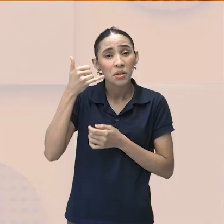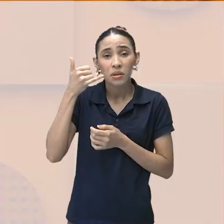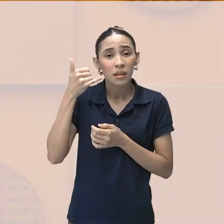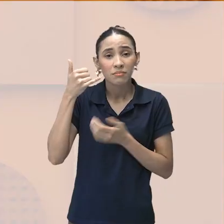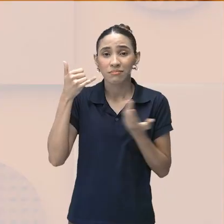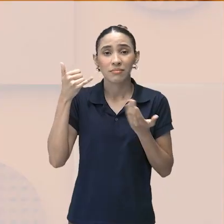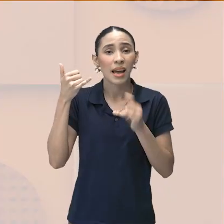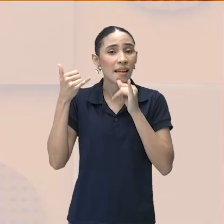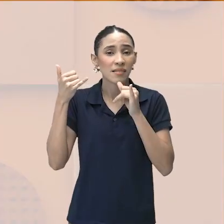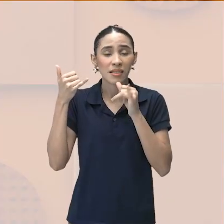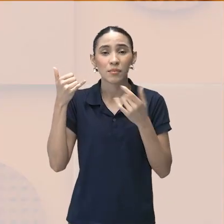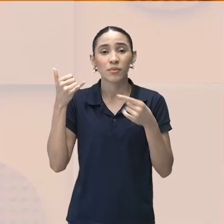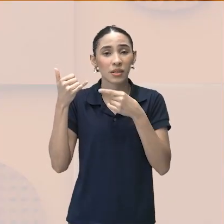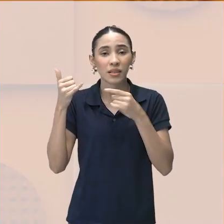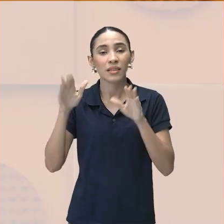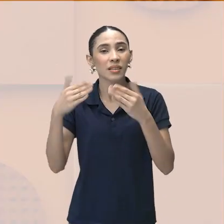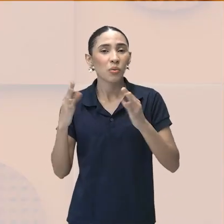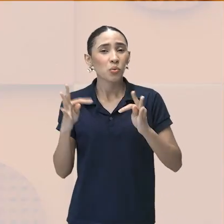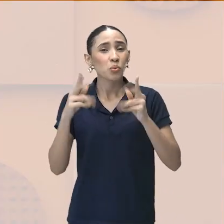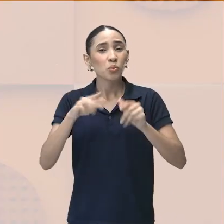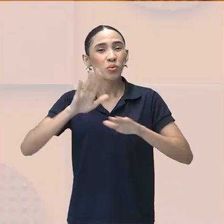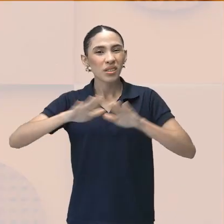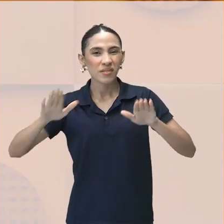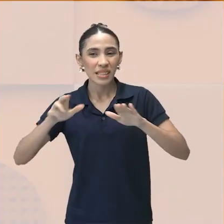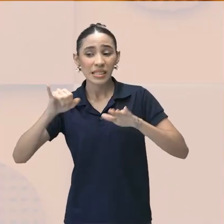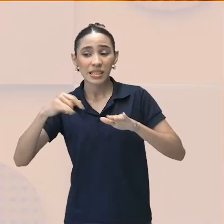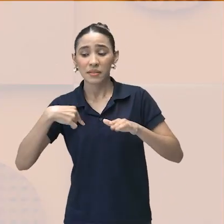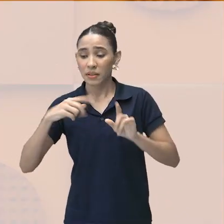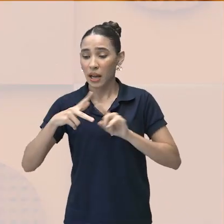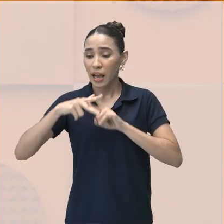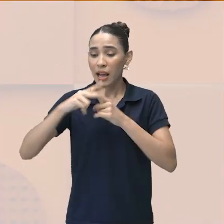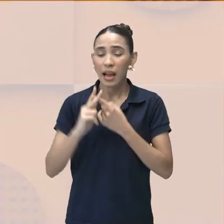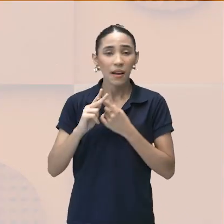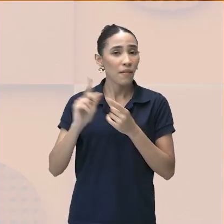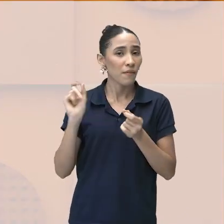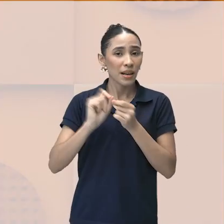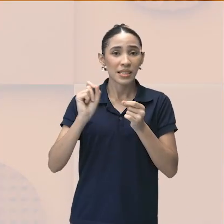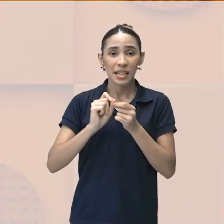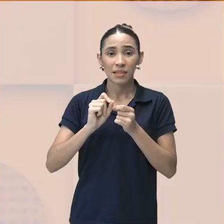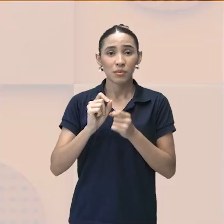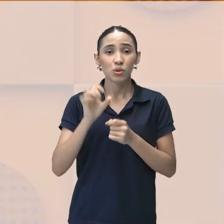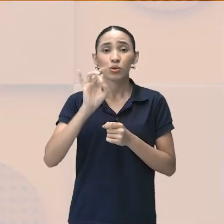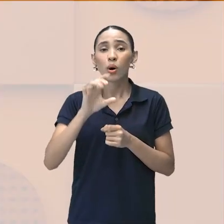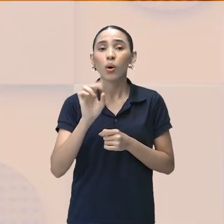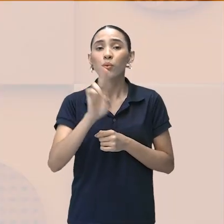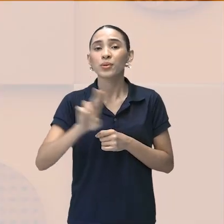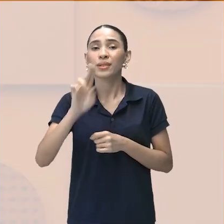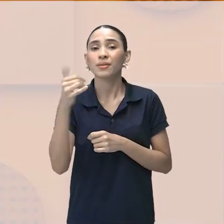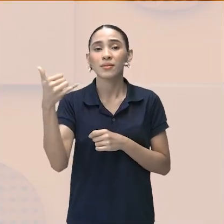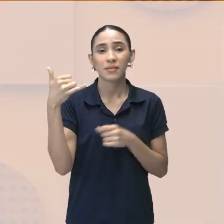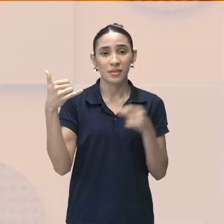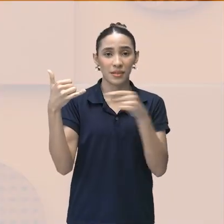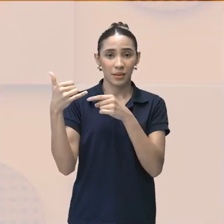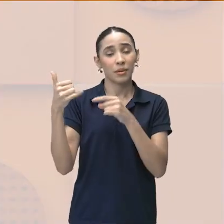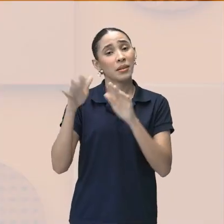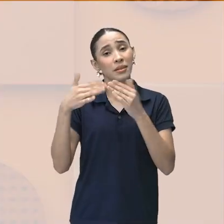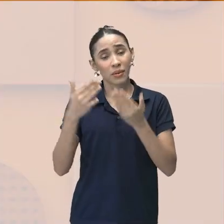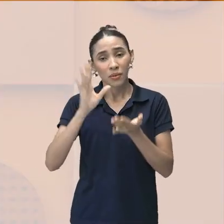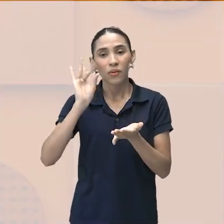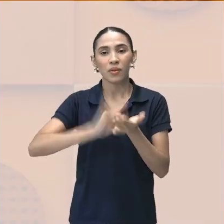por exemplo. Então, tudo, às vezes, se der, a gente vai resolver ali em um aparelho, Então,